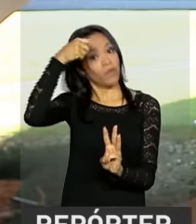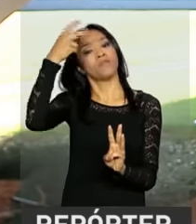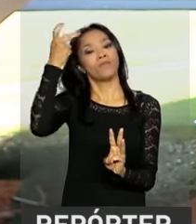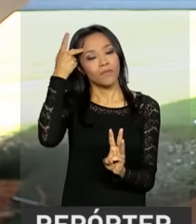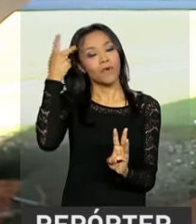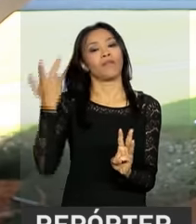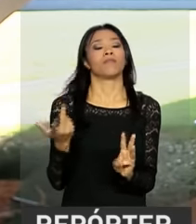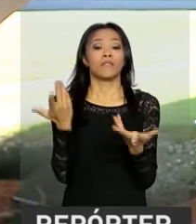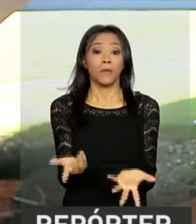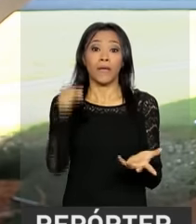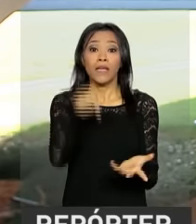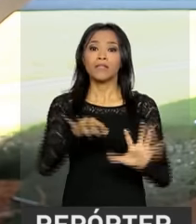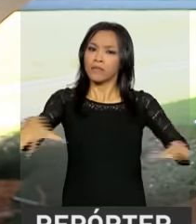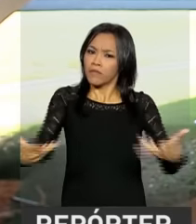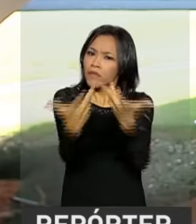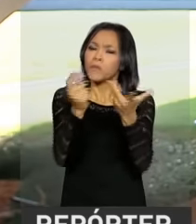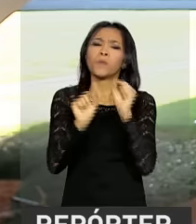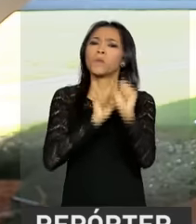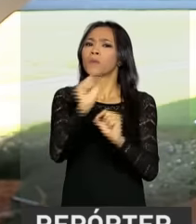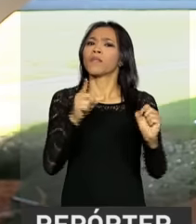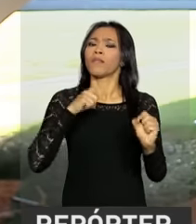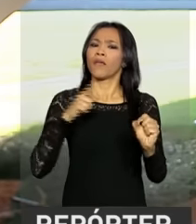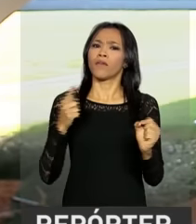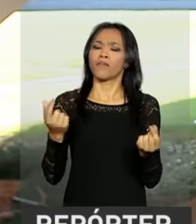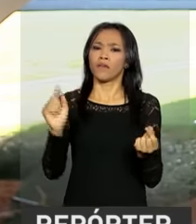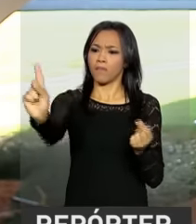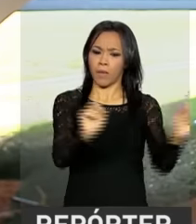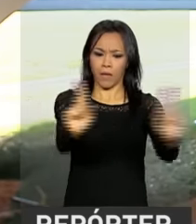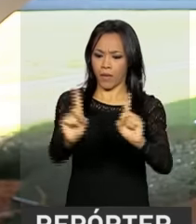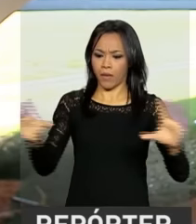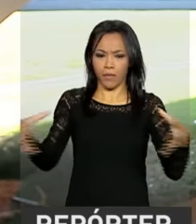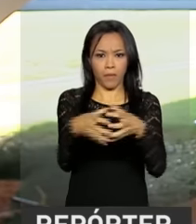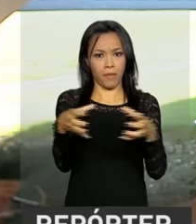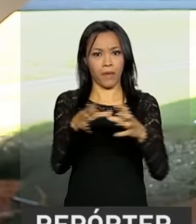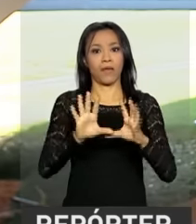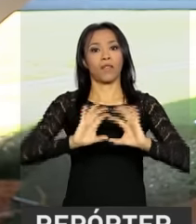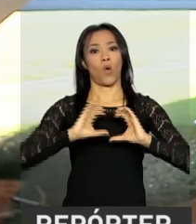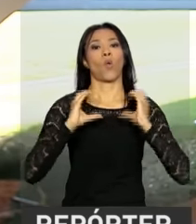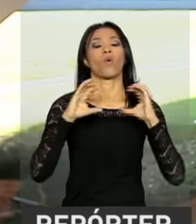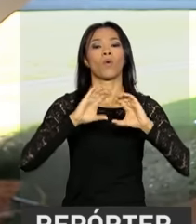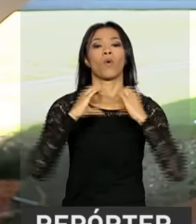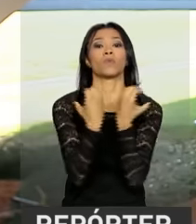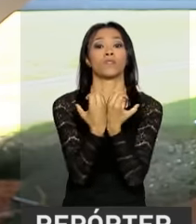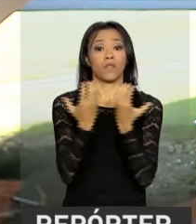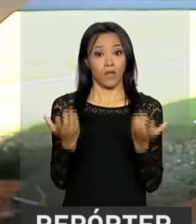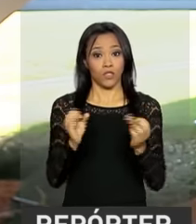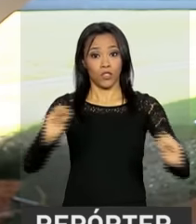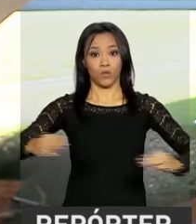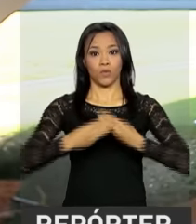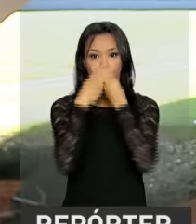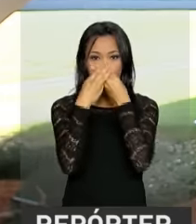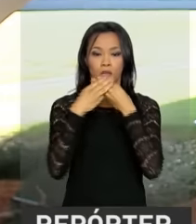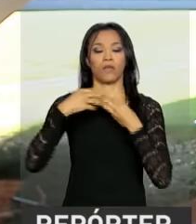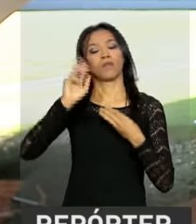João Dória. O evento contou também com a presença de integrantes da comunidade judaica de São Paulo. Durante a cerimônia,